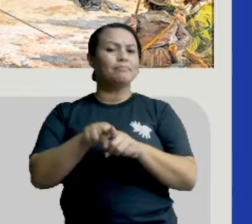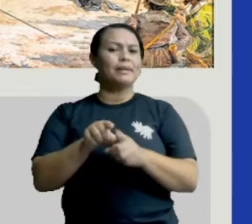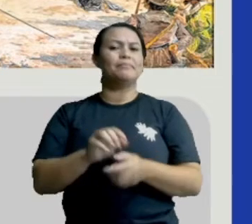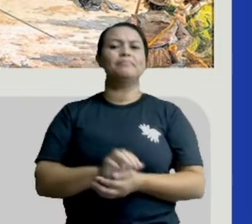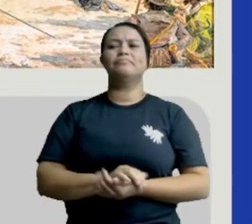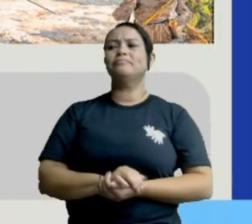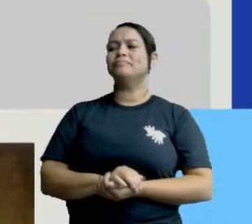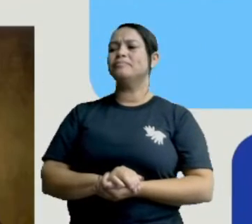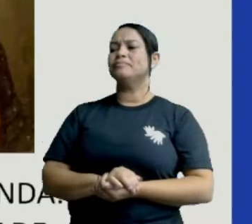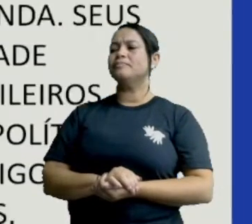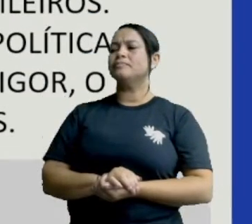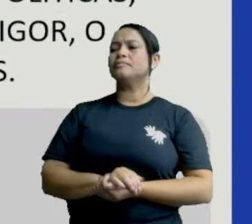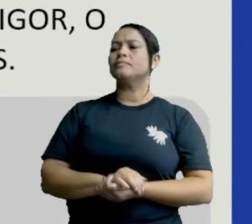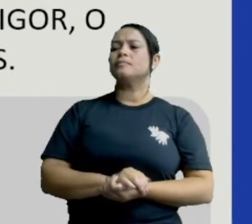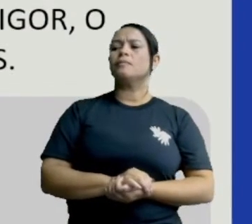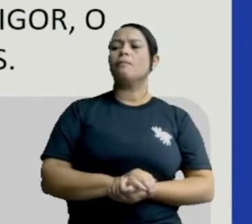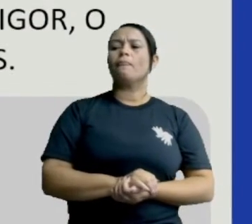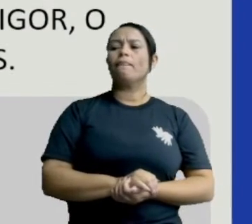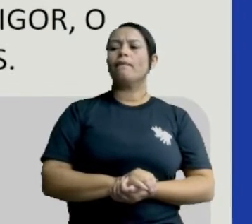invasores.